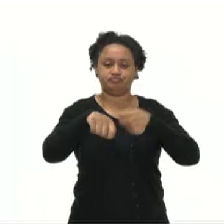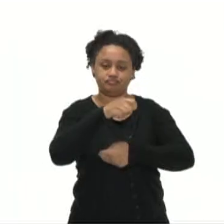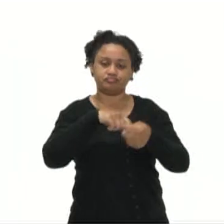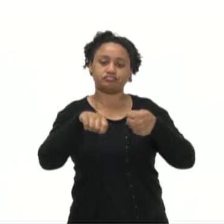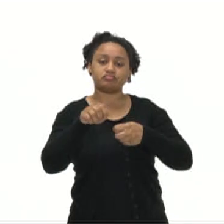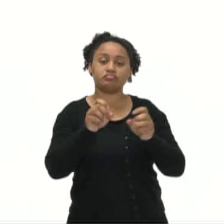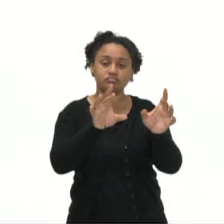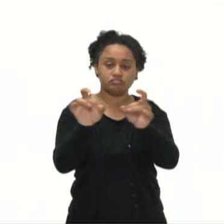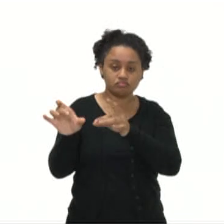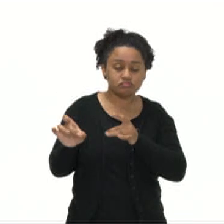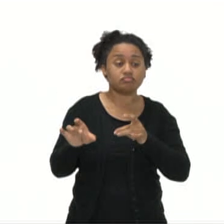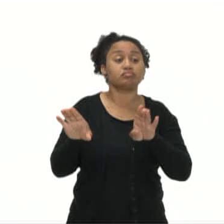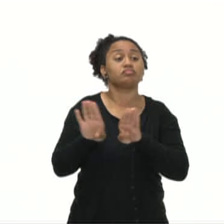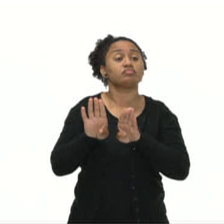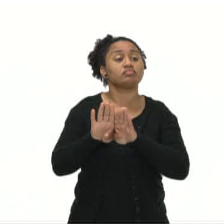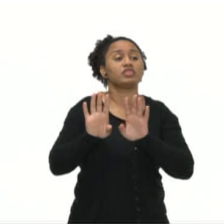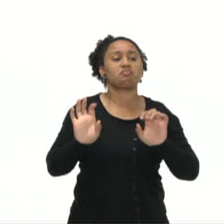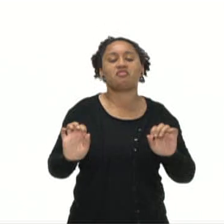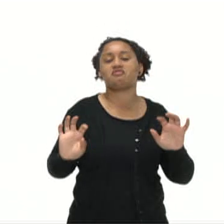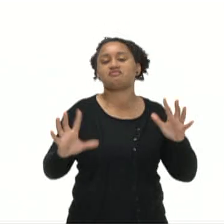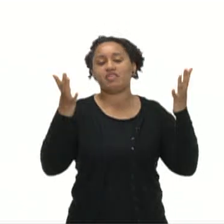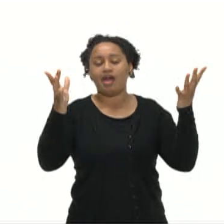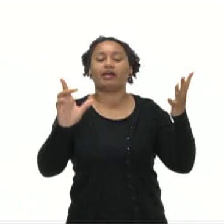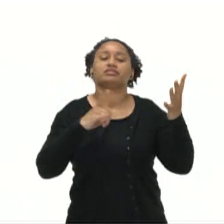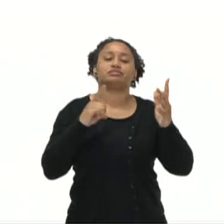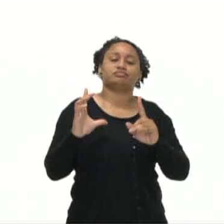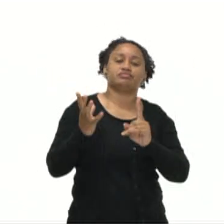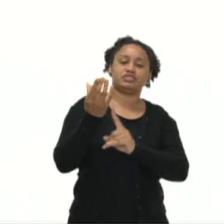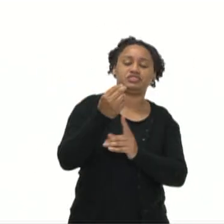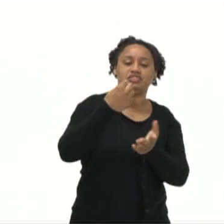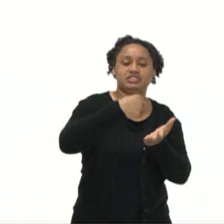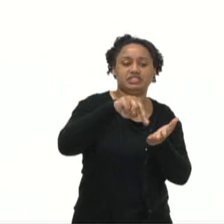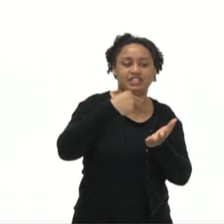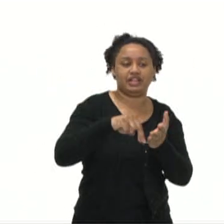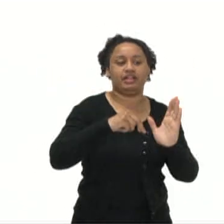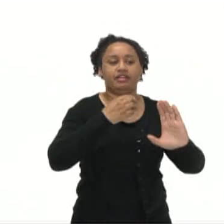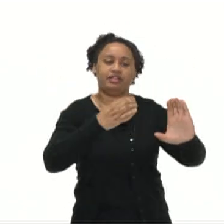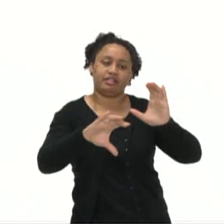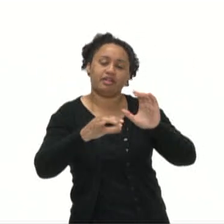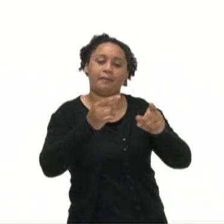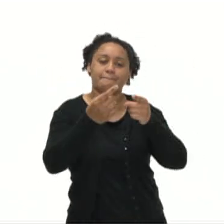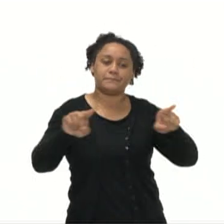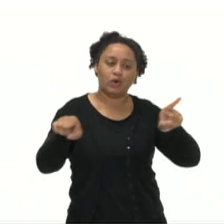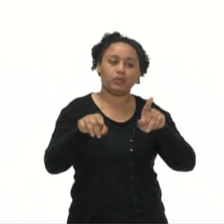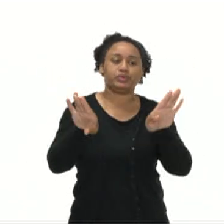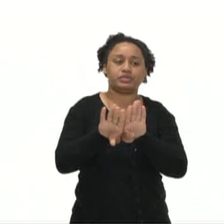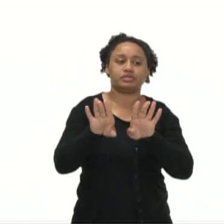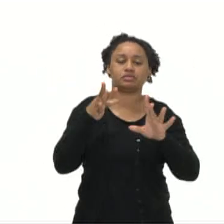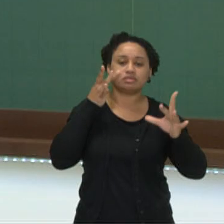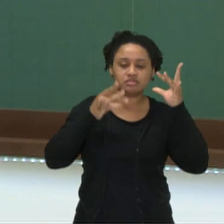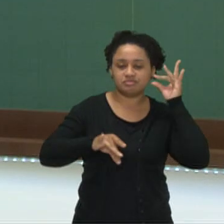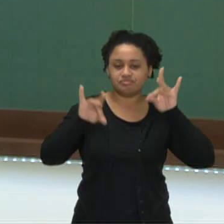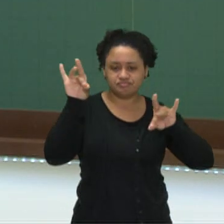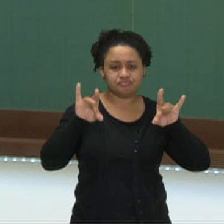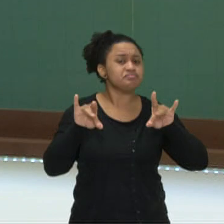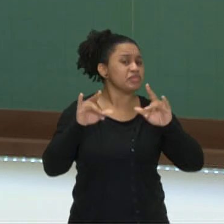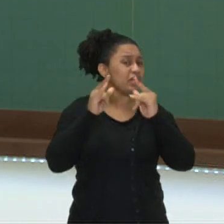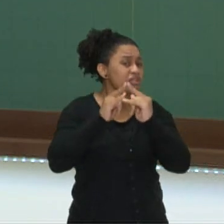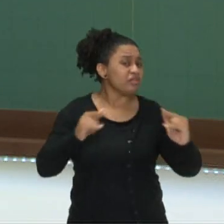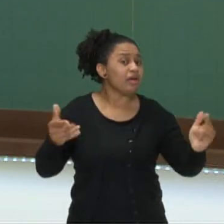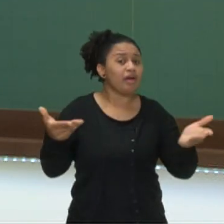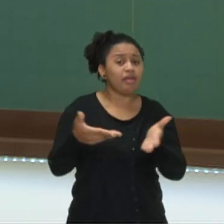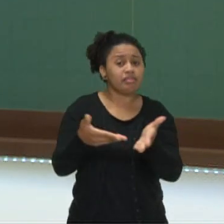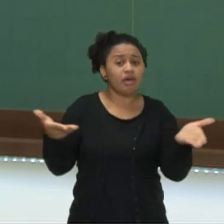eram festivas, com vários músicos, artistas que faziam dança, malabarismo e teatro. Gente, as feiras, até hoje, né,